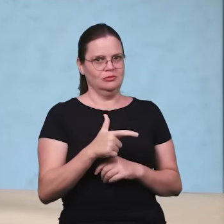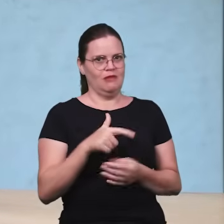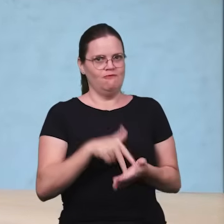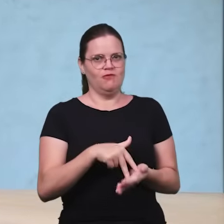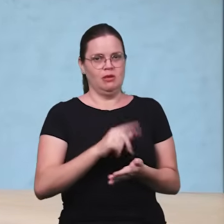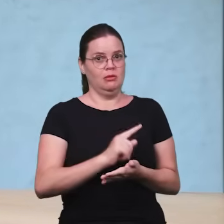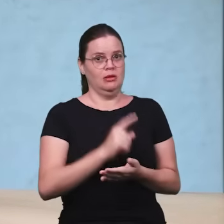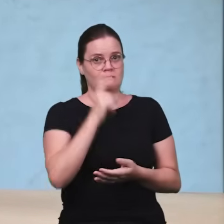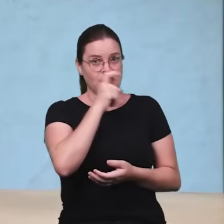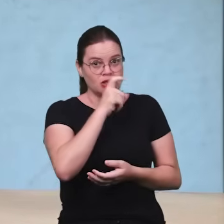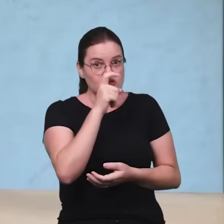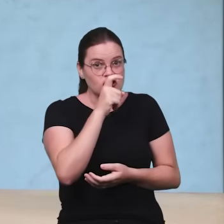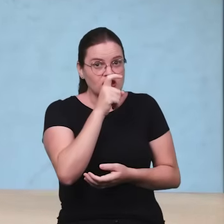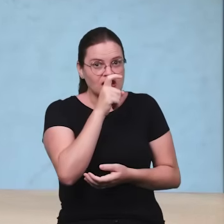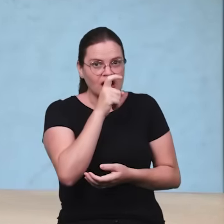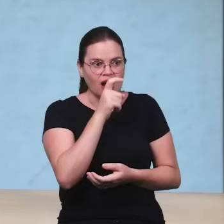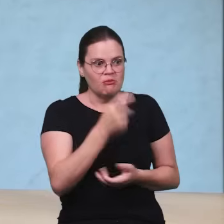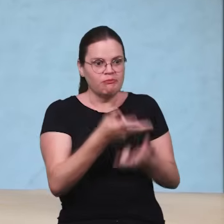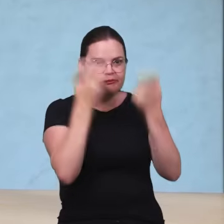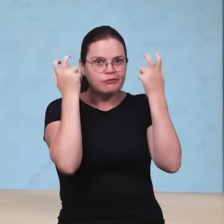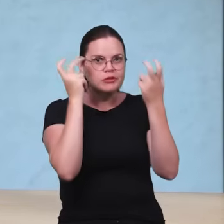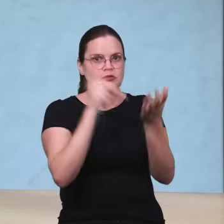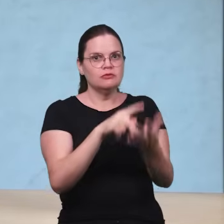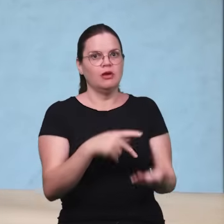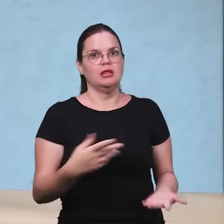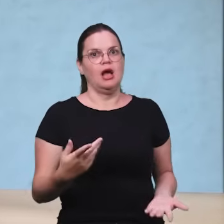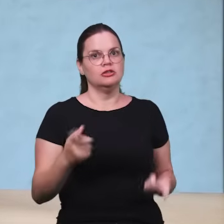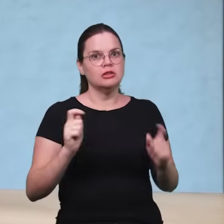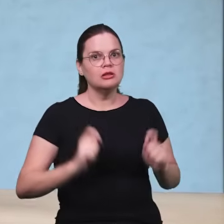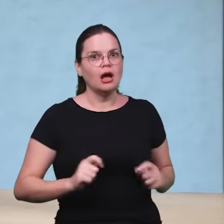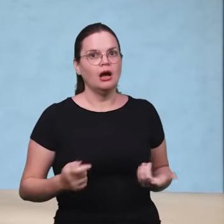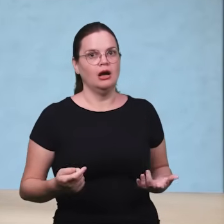sustentação. Jesus é a verdade,